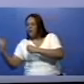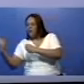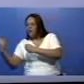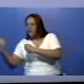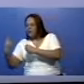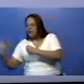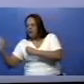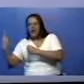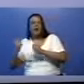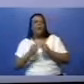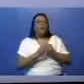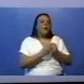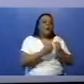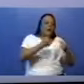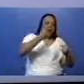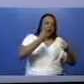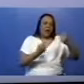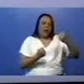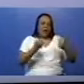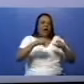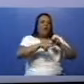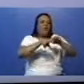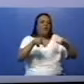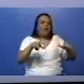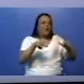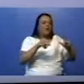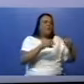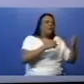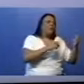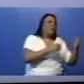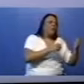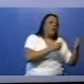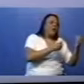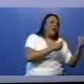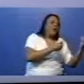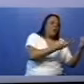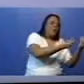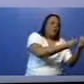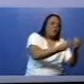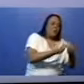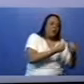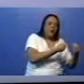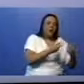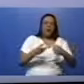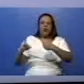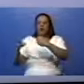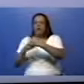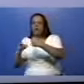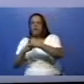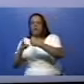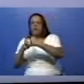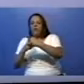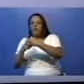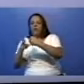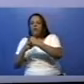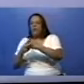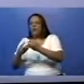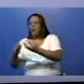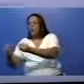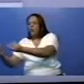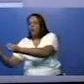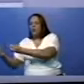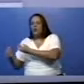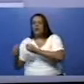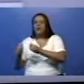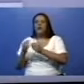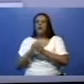carros é o meu núcleo do sujeito, está no plural, e o meu verbo também vai acompanhar. Não posso falar chegou os carros, é chegaram os carros.